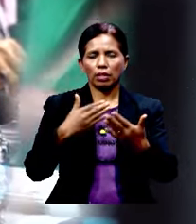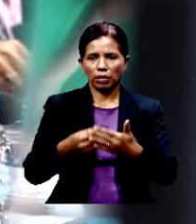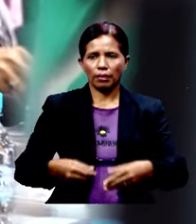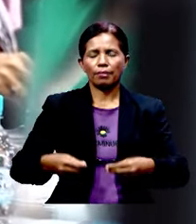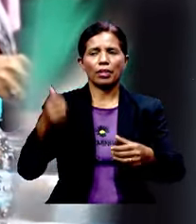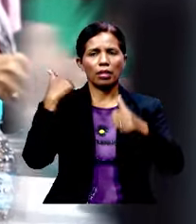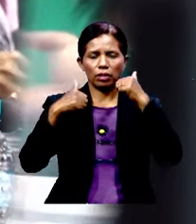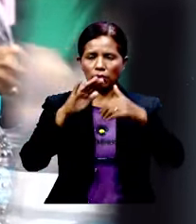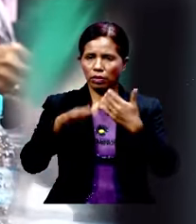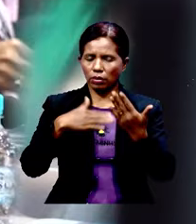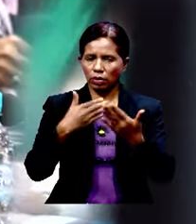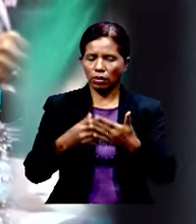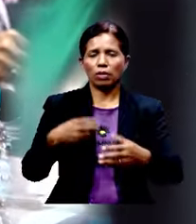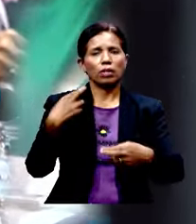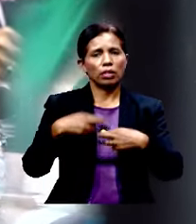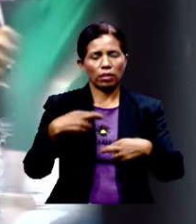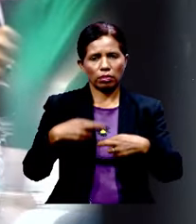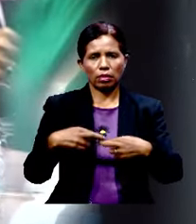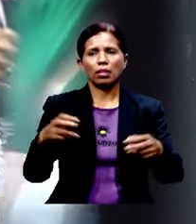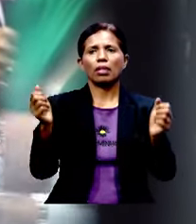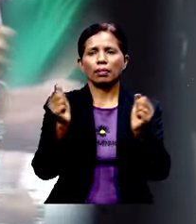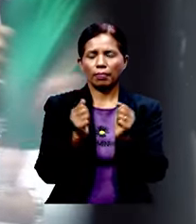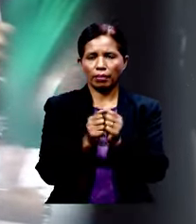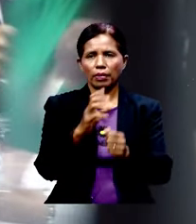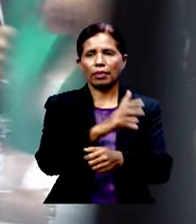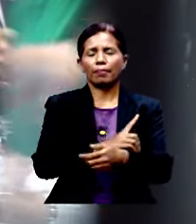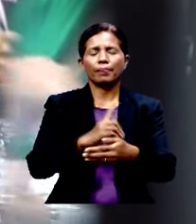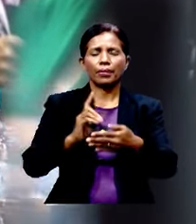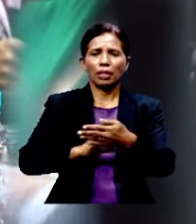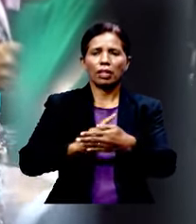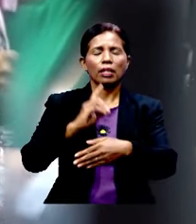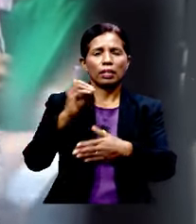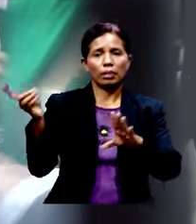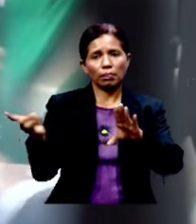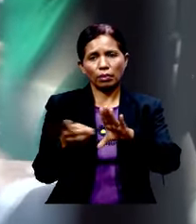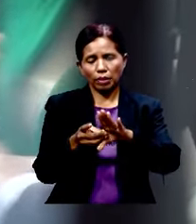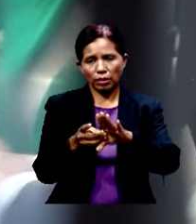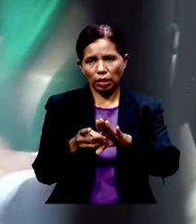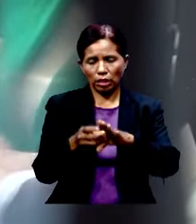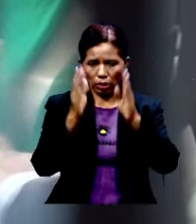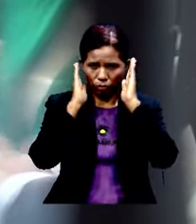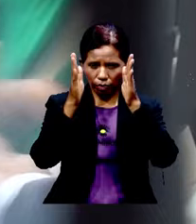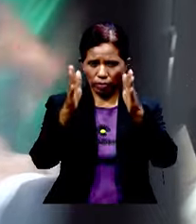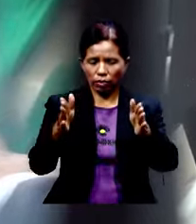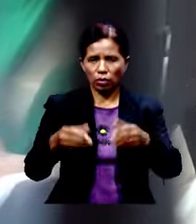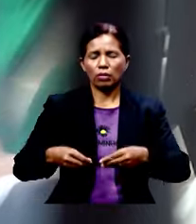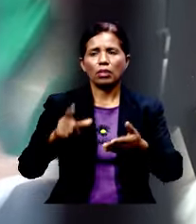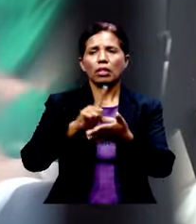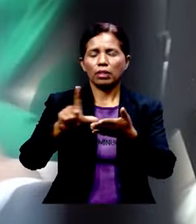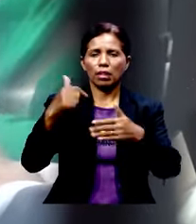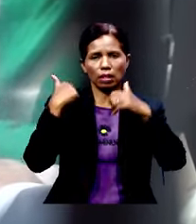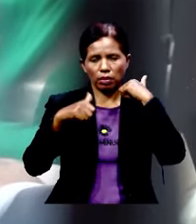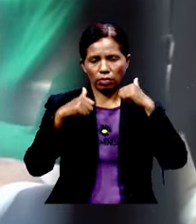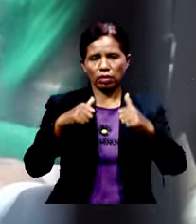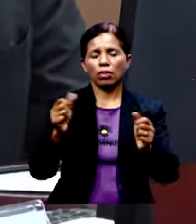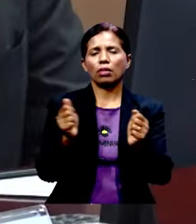classifica a atividade CIRA o risco nebe a relação. Diploma NE, minha intenção, uma cato simplifica licenciamento da atividade